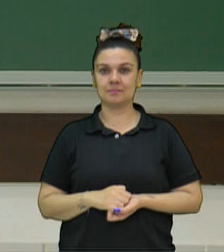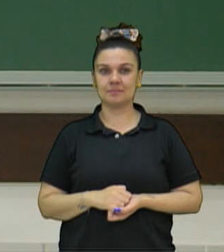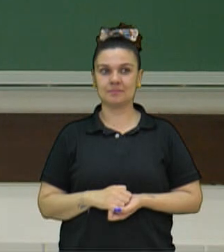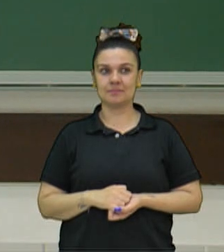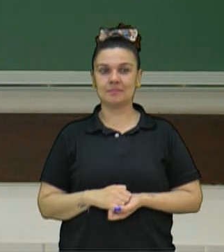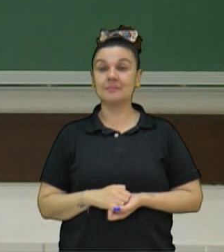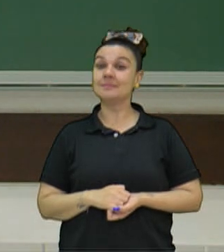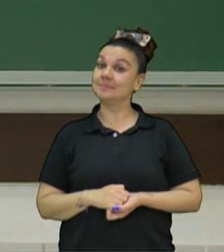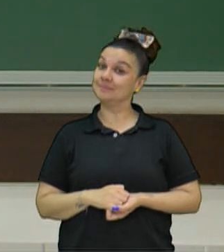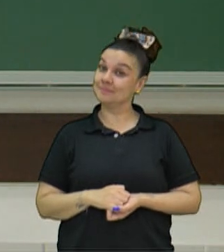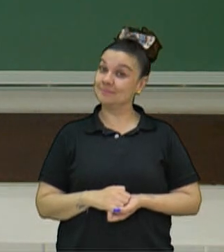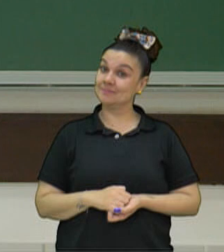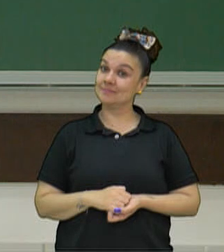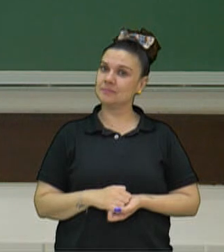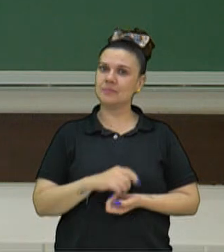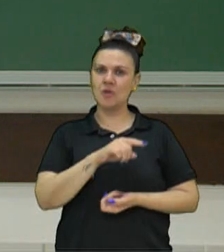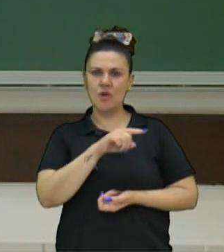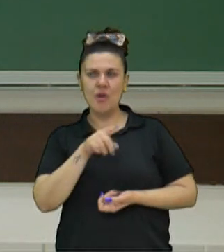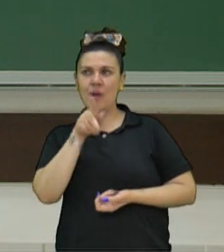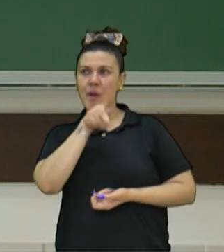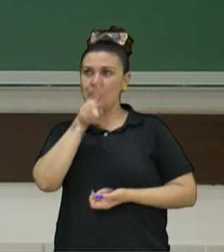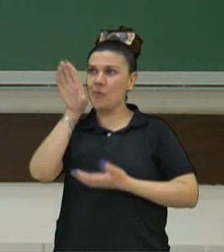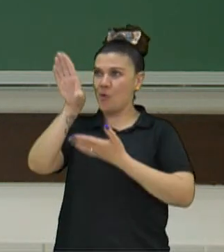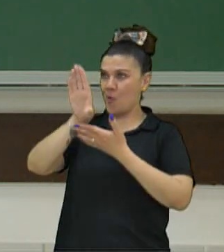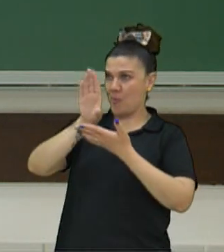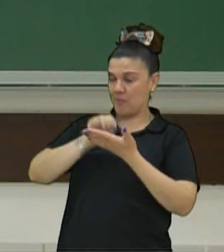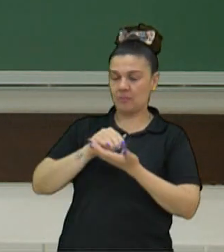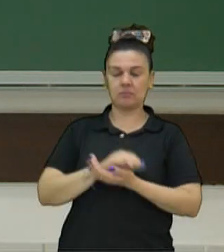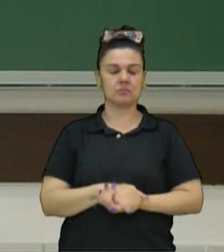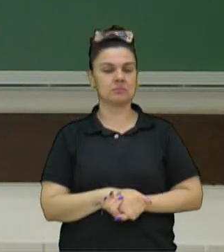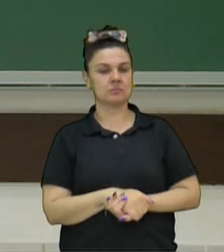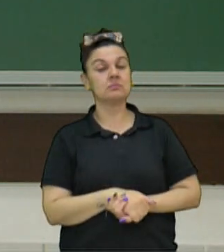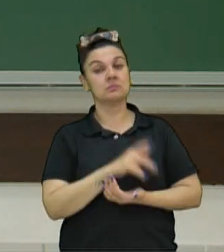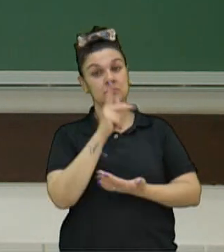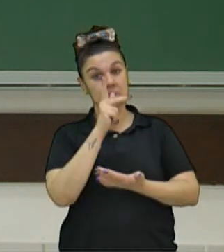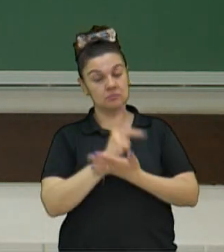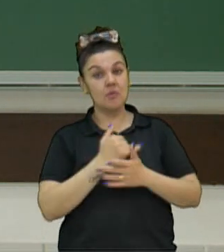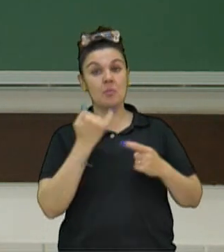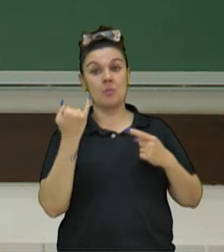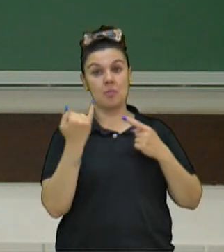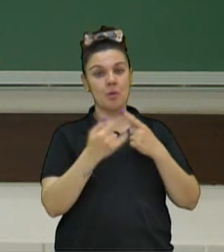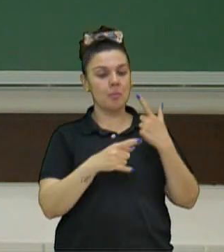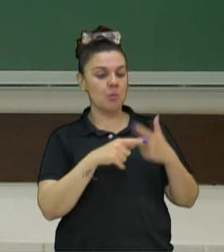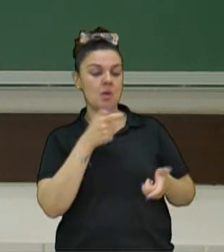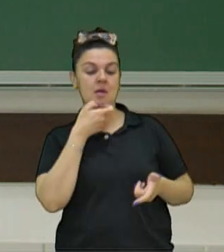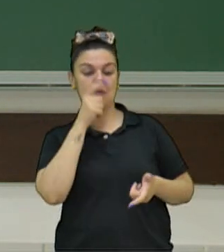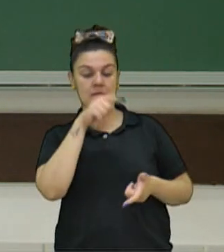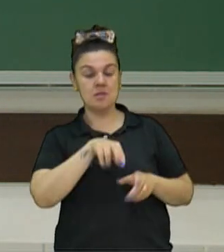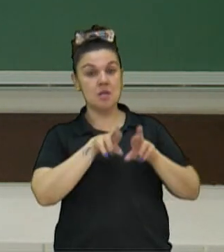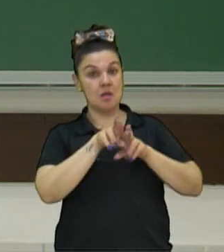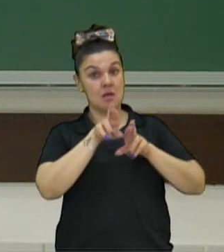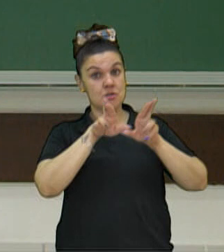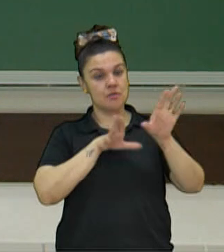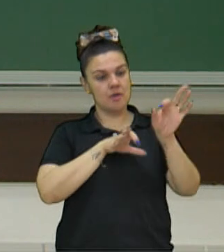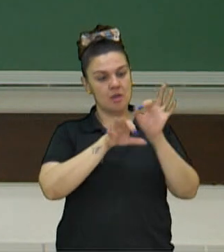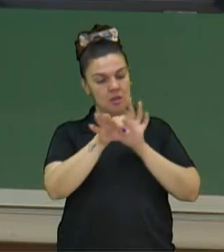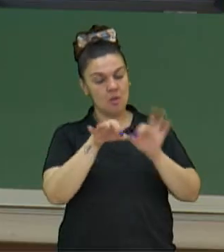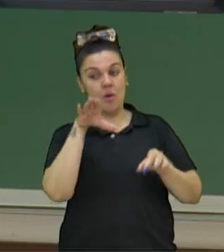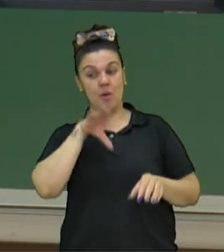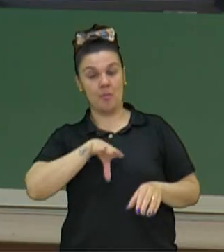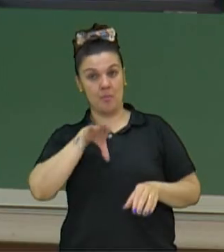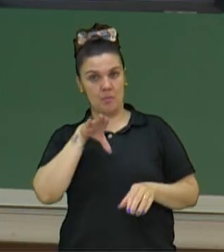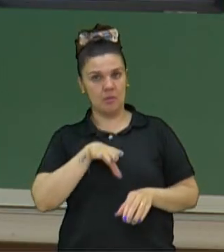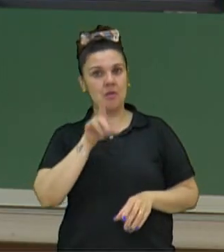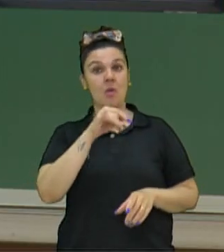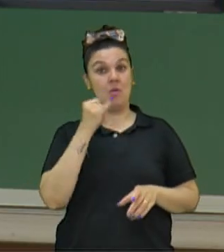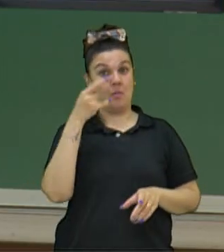Então, vamos lá? Teacher, eu tenho que copiar? É sempre bom. Por quê? Porque o inglês ele é um pouquinho diferente do português. Então, é